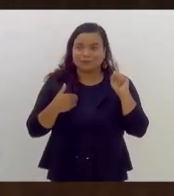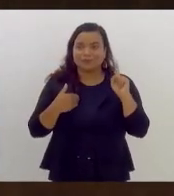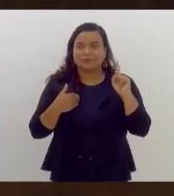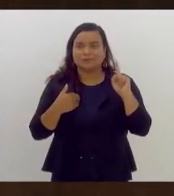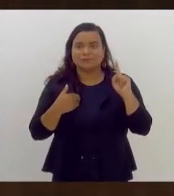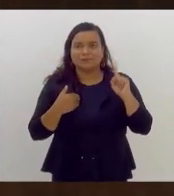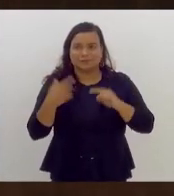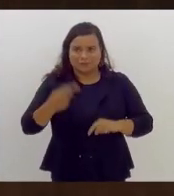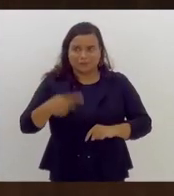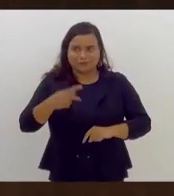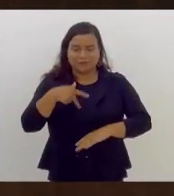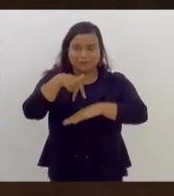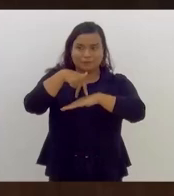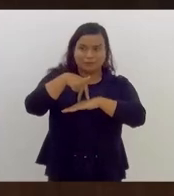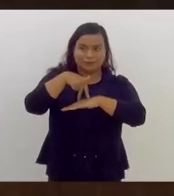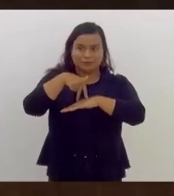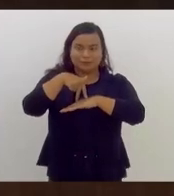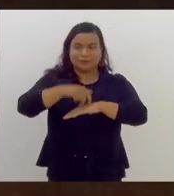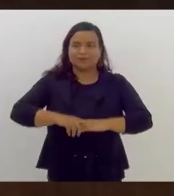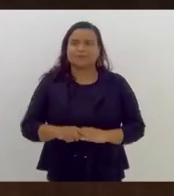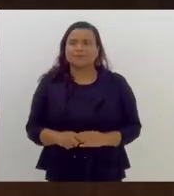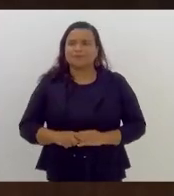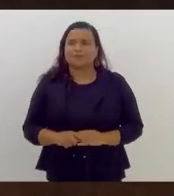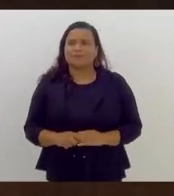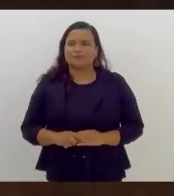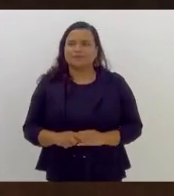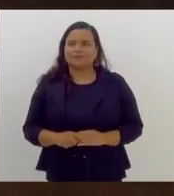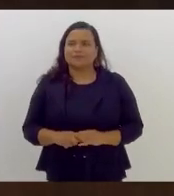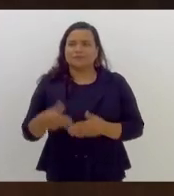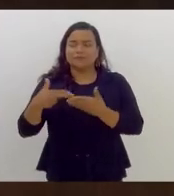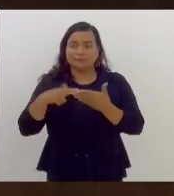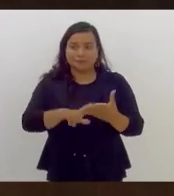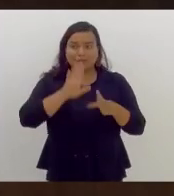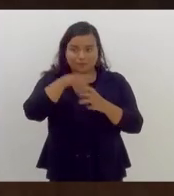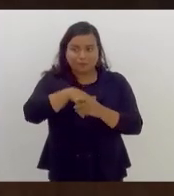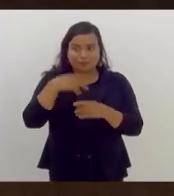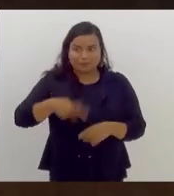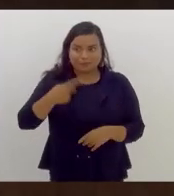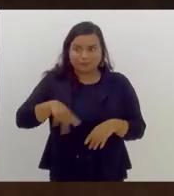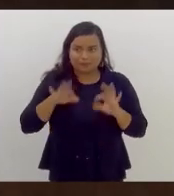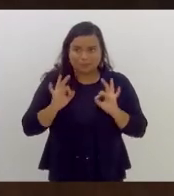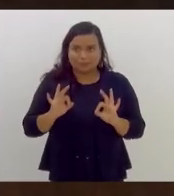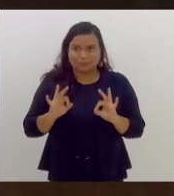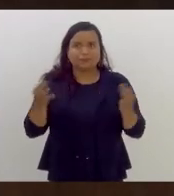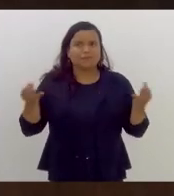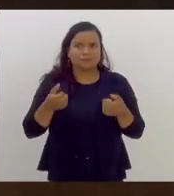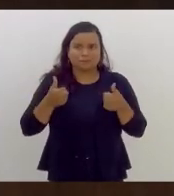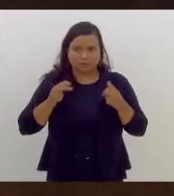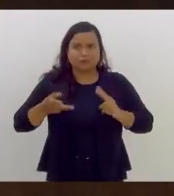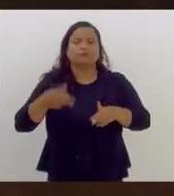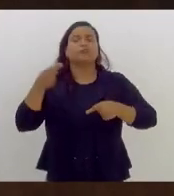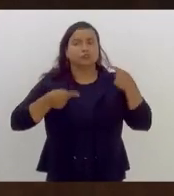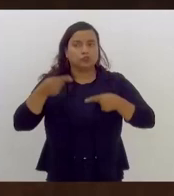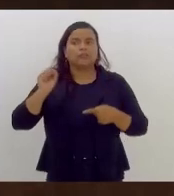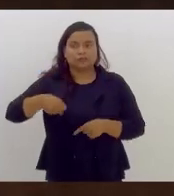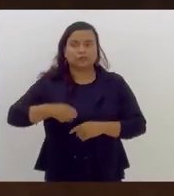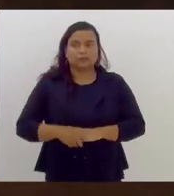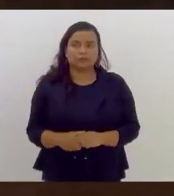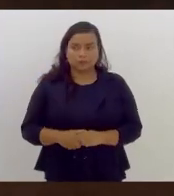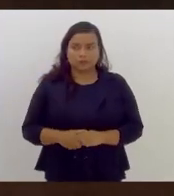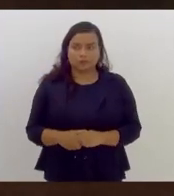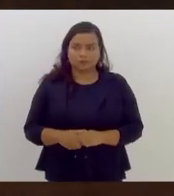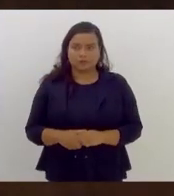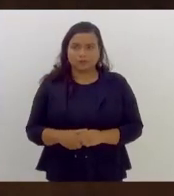daqui de baixo ou do púlpito? Daí de baixo. Encaminhamento de votação daqui de baixo. Sempre. Perfeitamente. Para discutir, sim, lá.